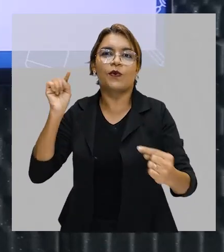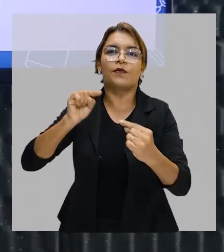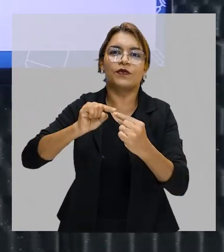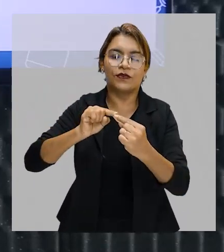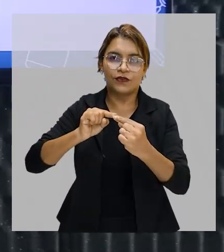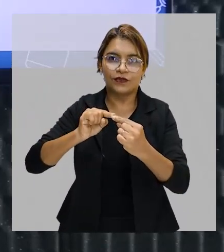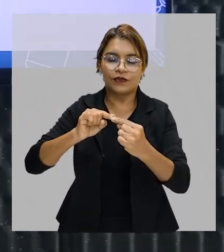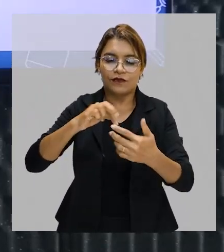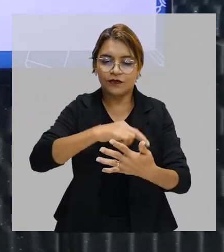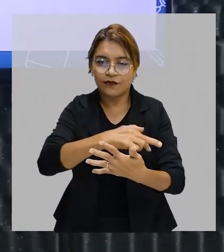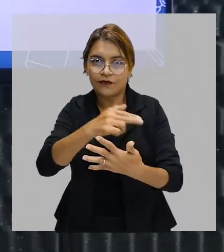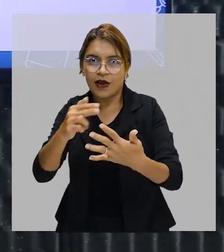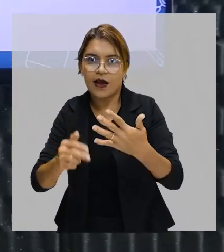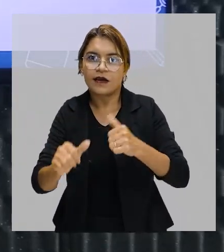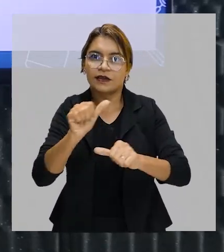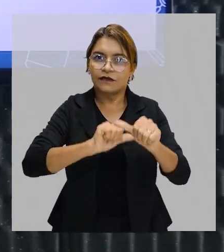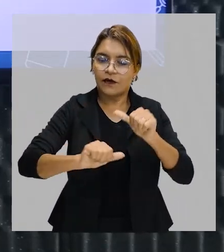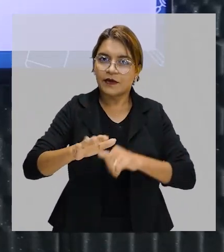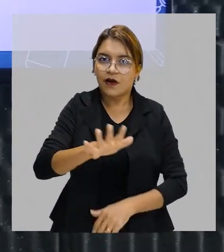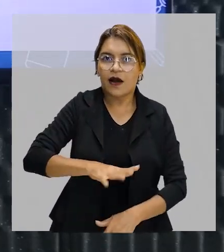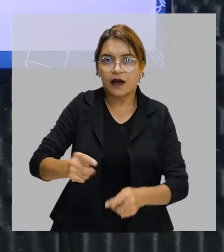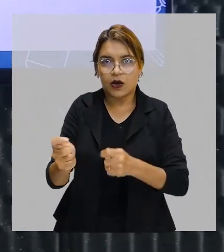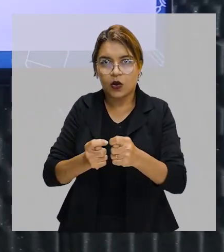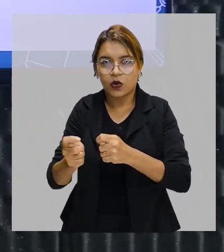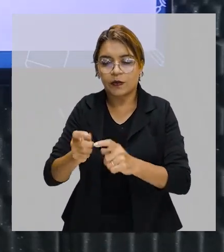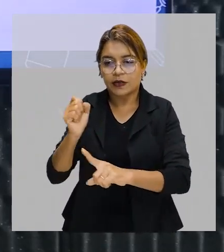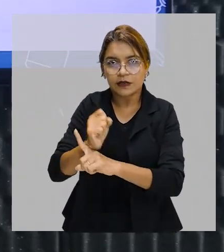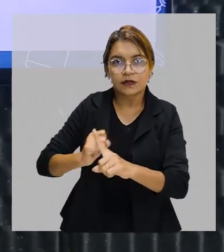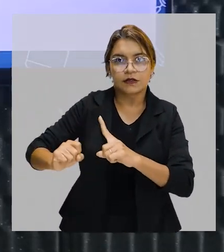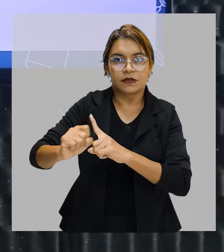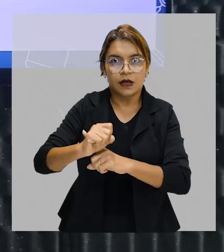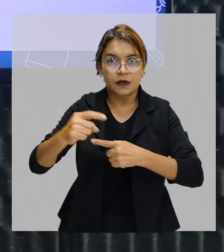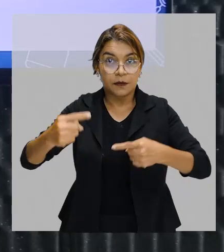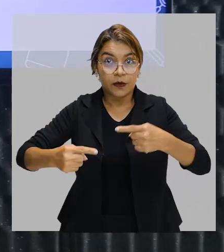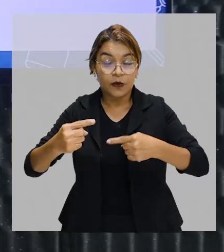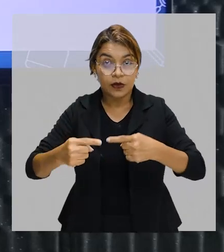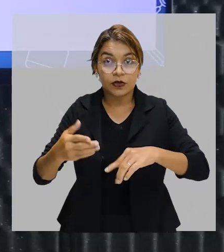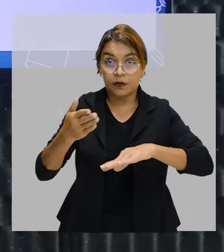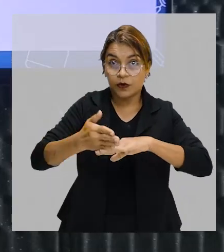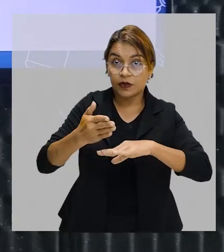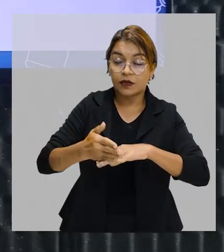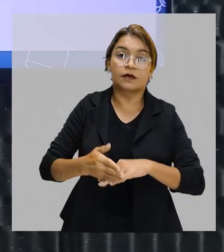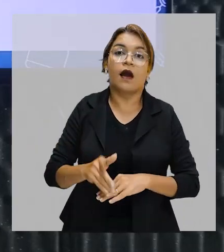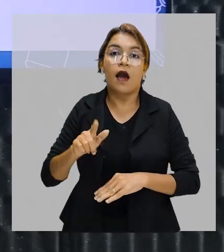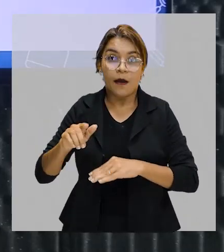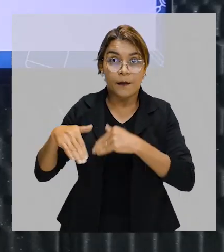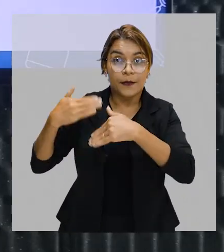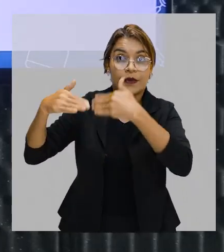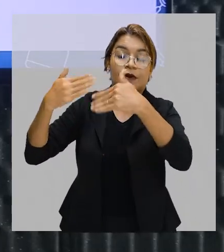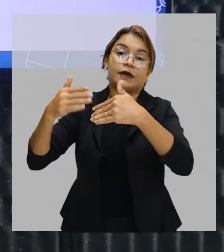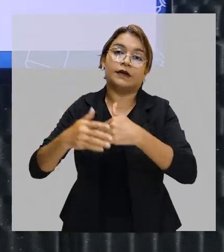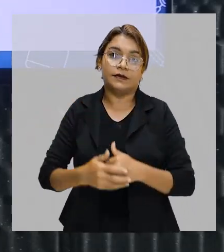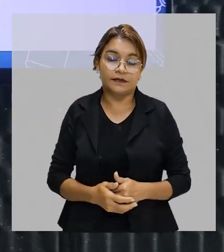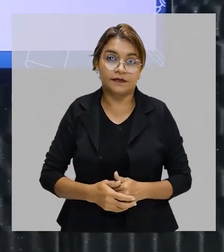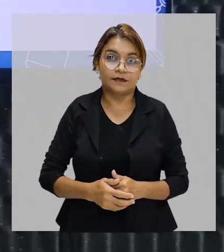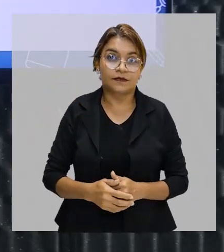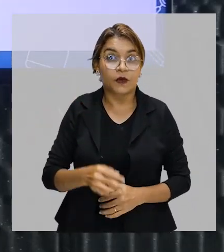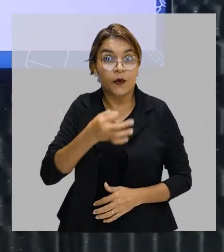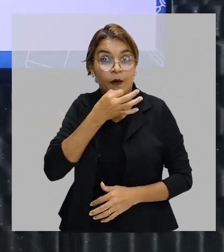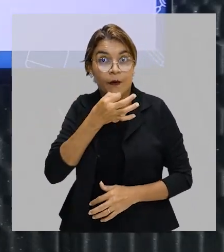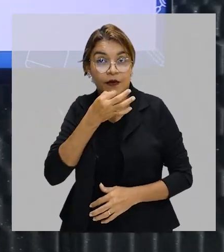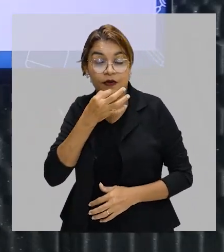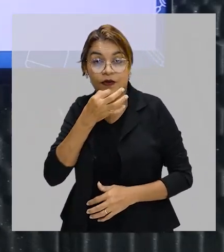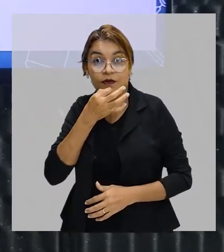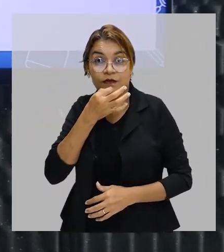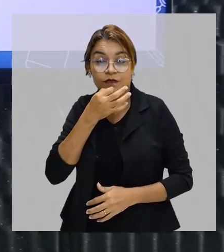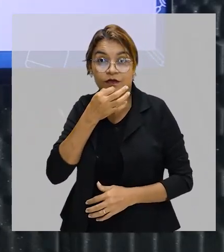dessas transformações econômicas, sociais e políticas da modernidade seria o progresso, segundo o pensamento